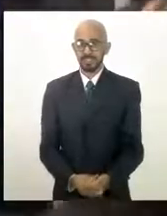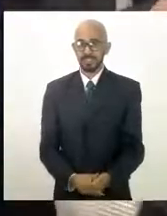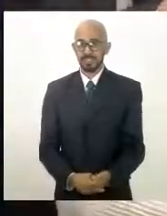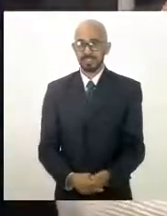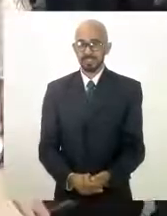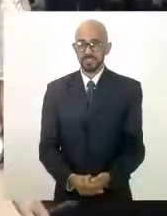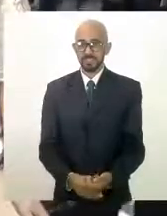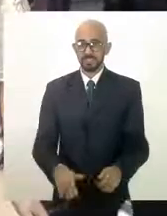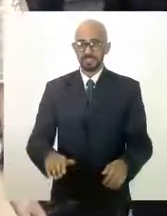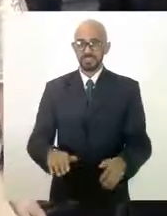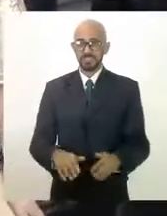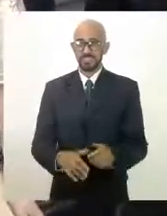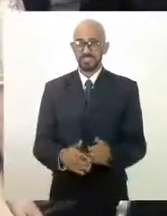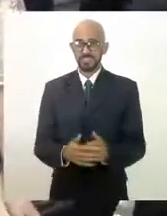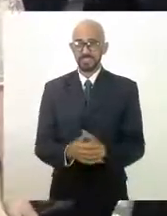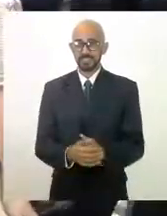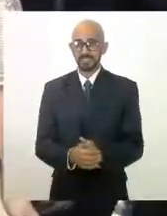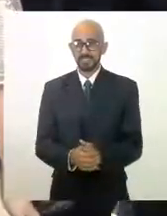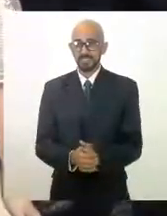Mulher tem disso.